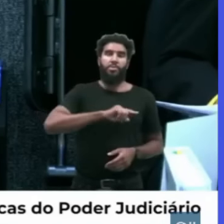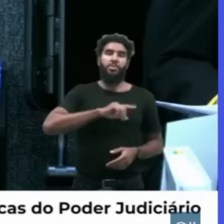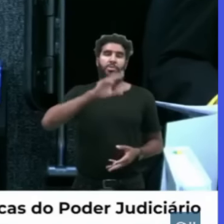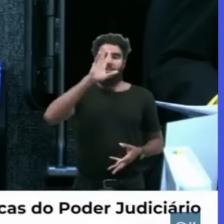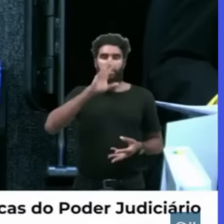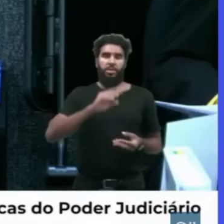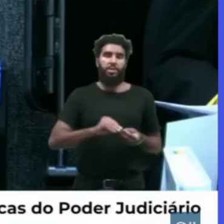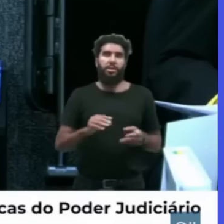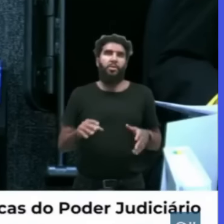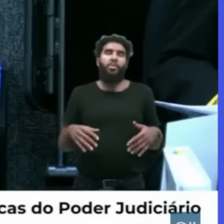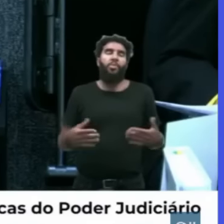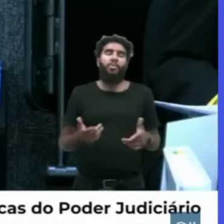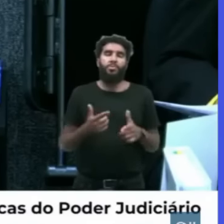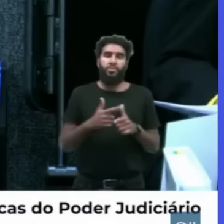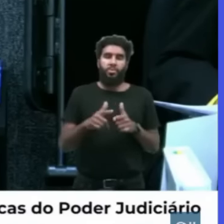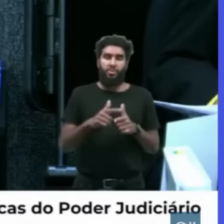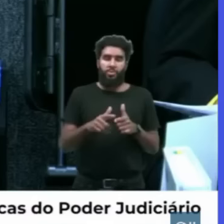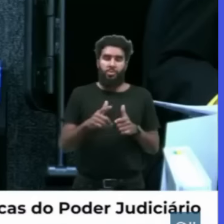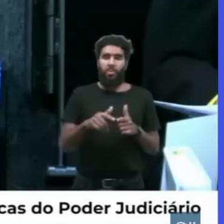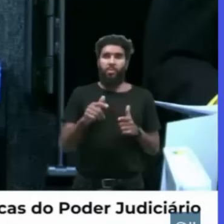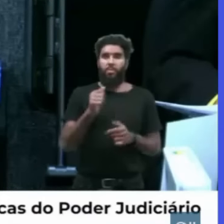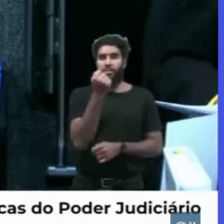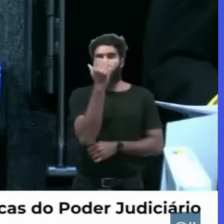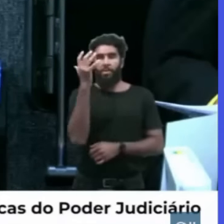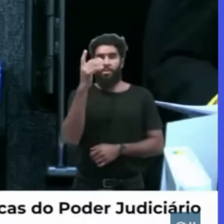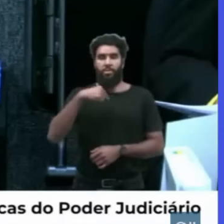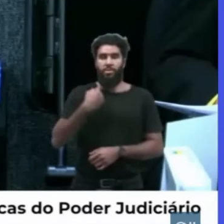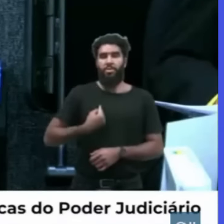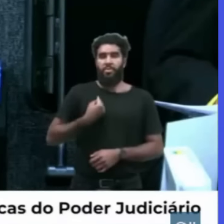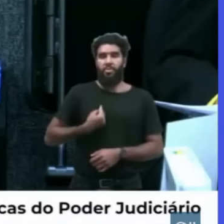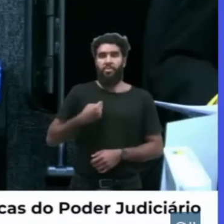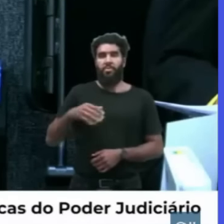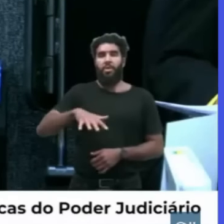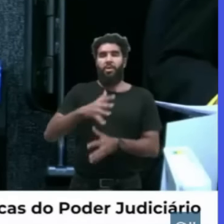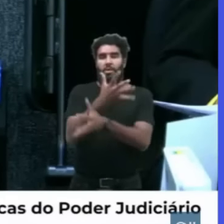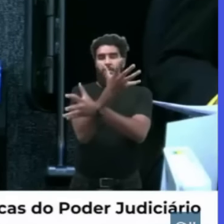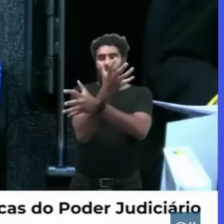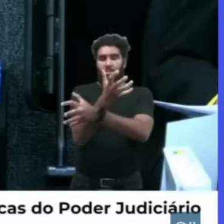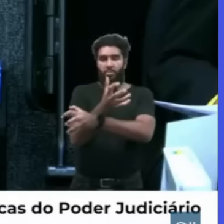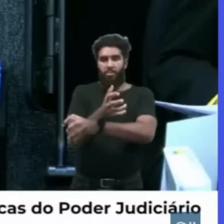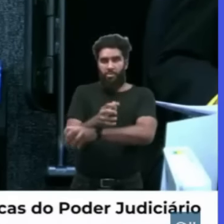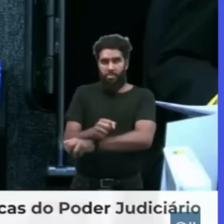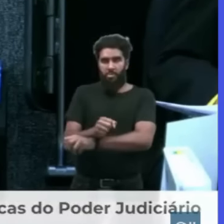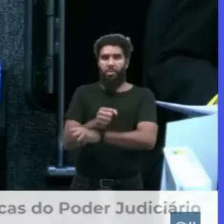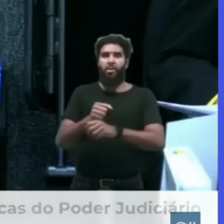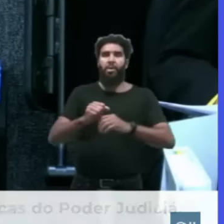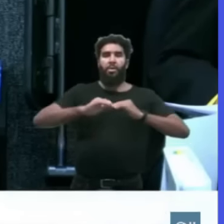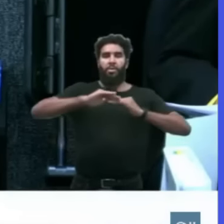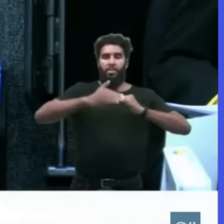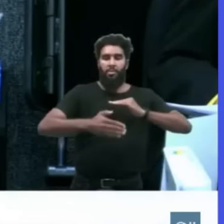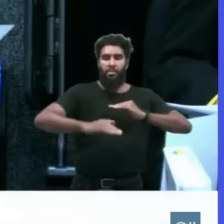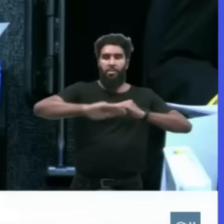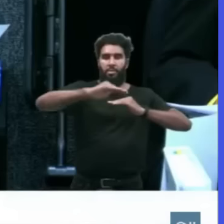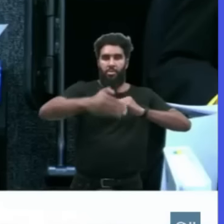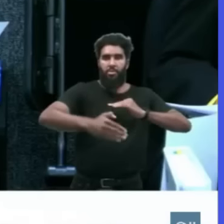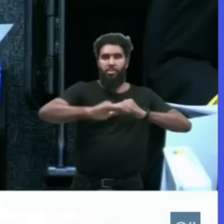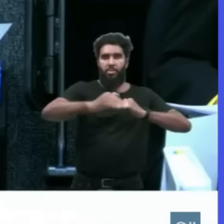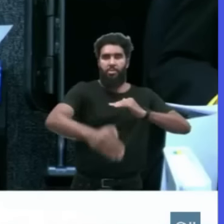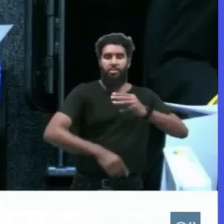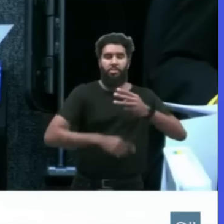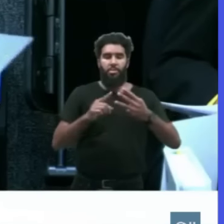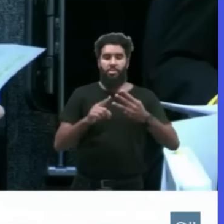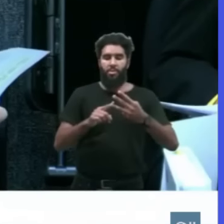ambientais que estamos enfrentando nos biomas da Caatinga Pampa Mata Atlântica sistema